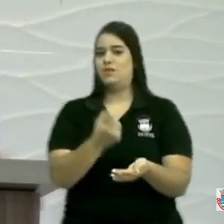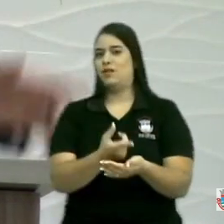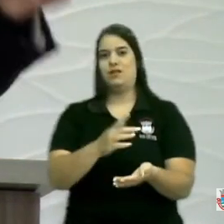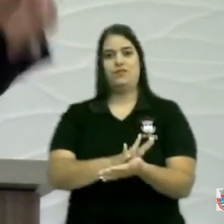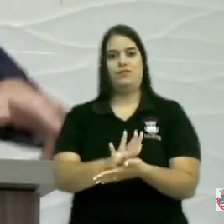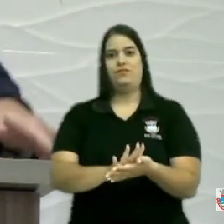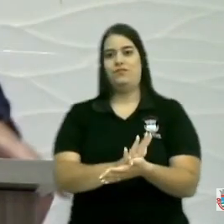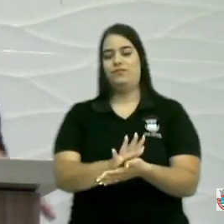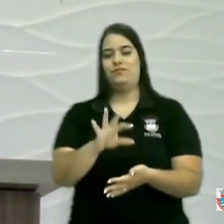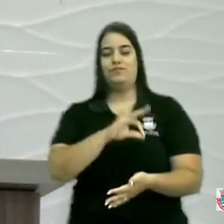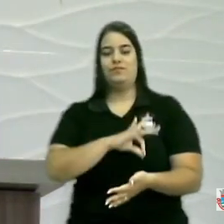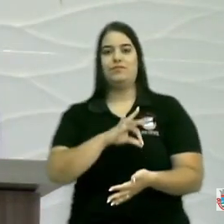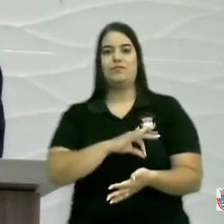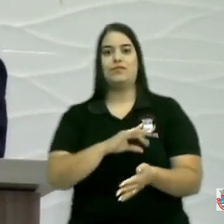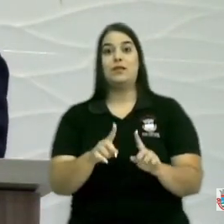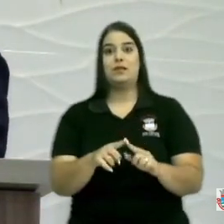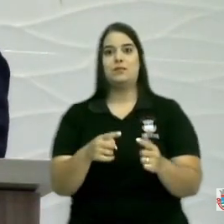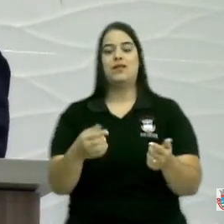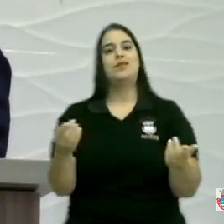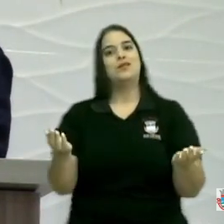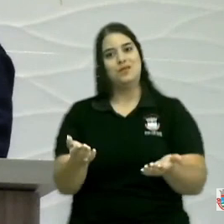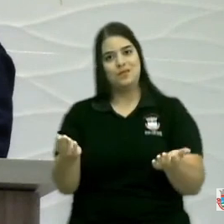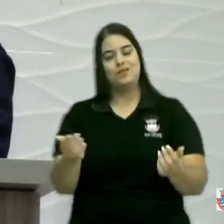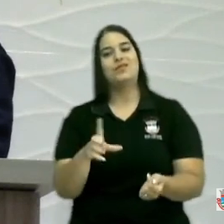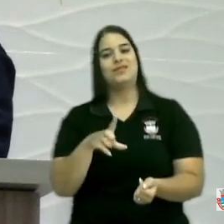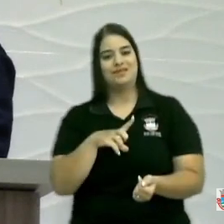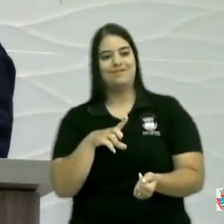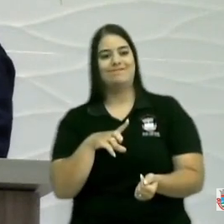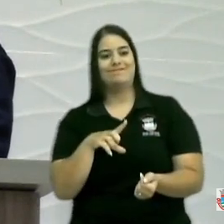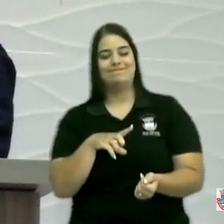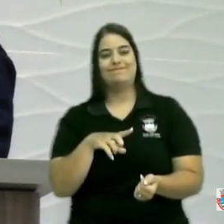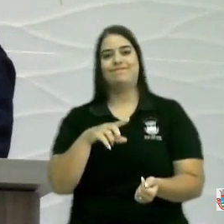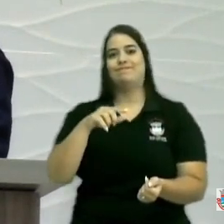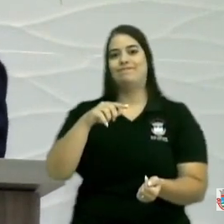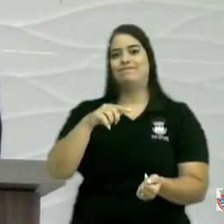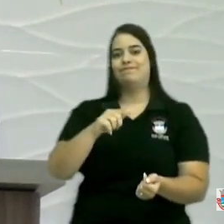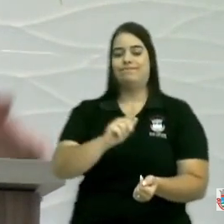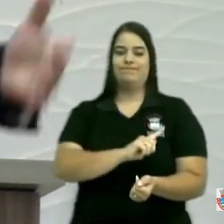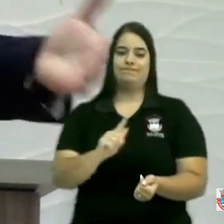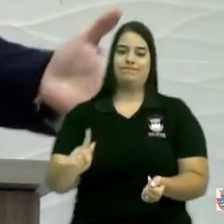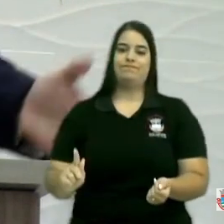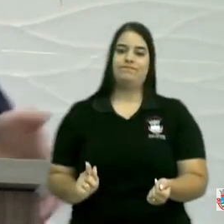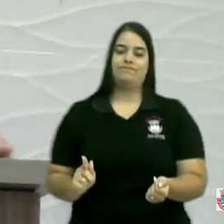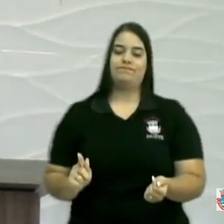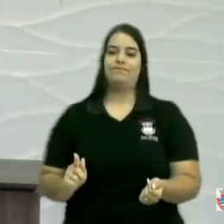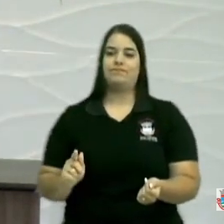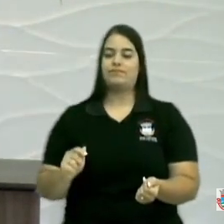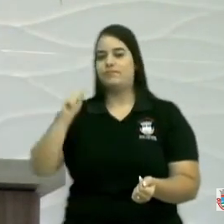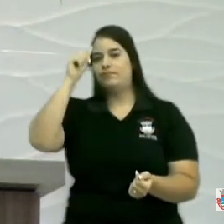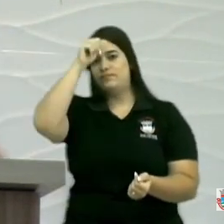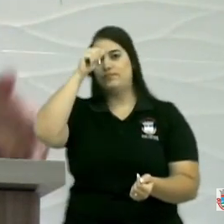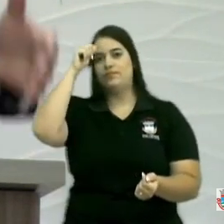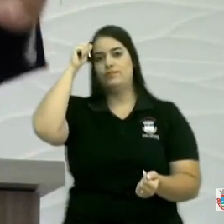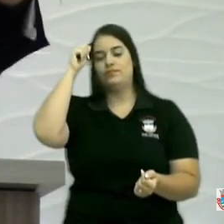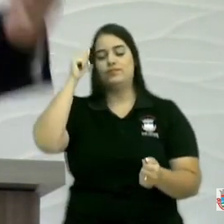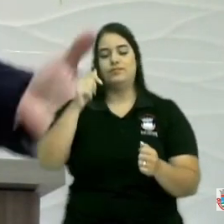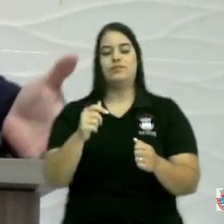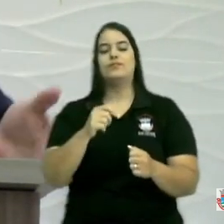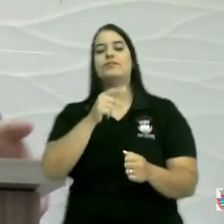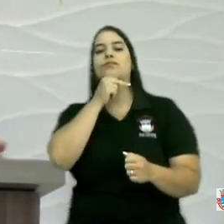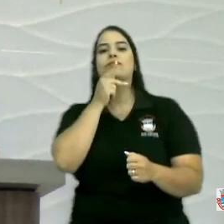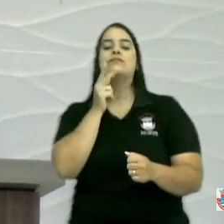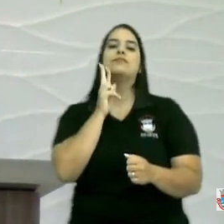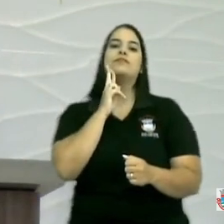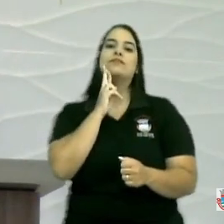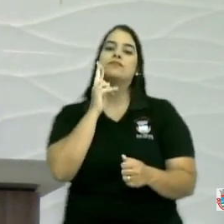saúde, e que, graças a Deus, hoje é uma realidade no governo de Alexandre Batisté e Paulo Renato. Então, é isso que a gente vem celebrar aqui, que a gente vem